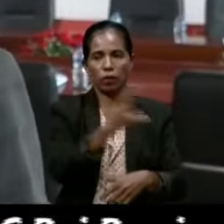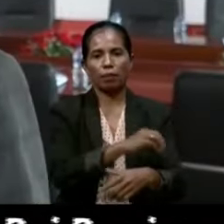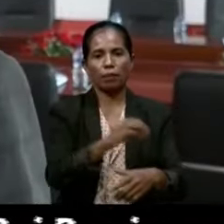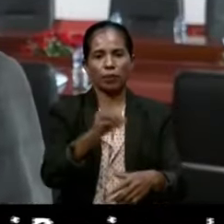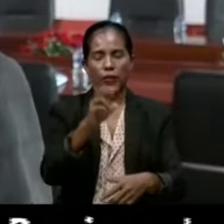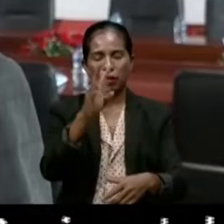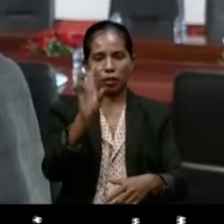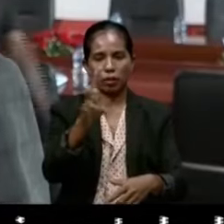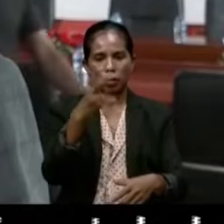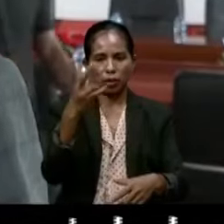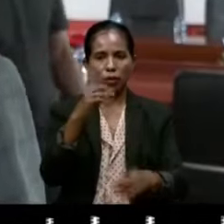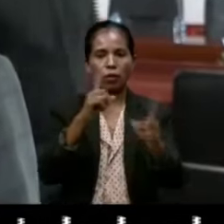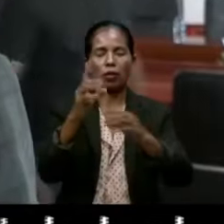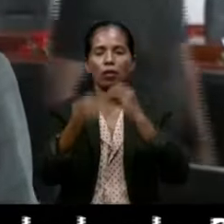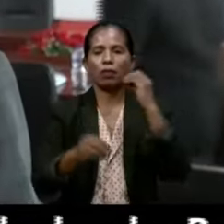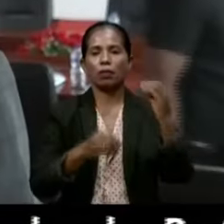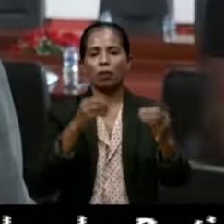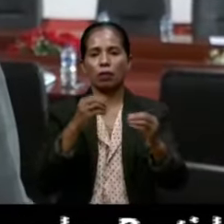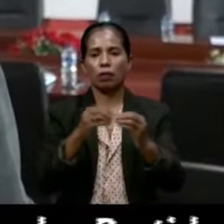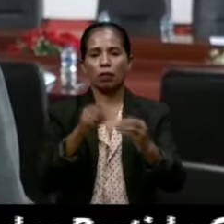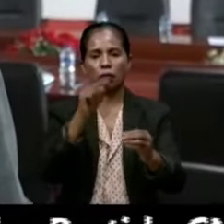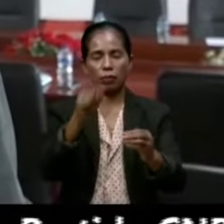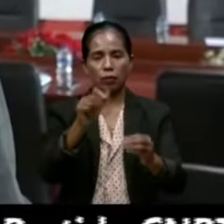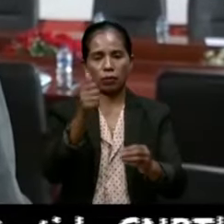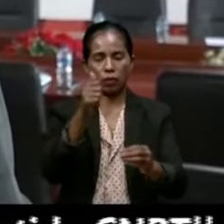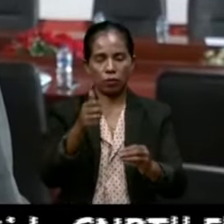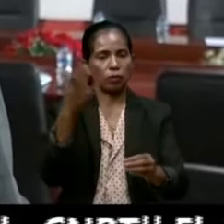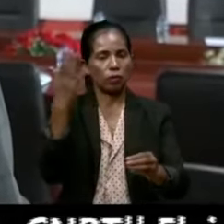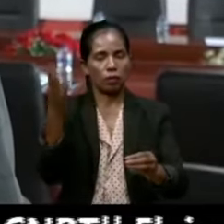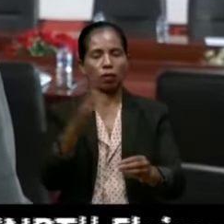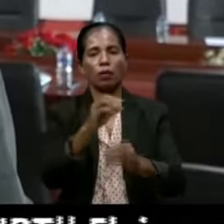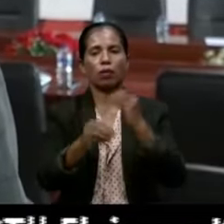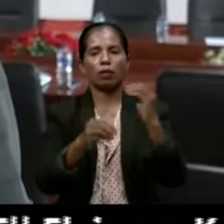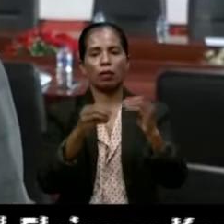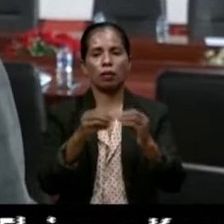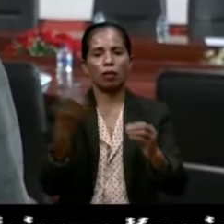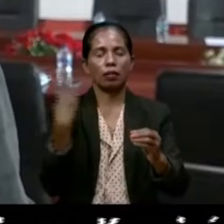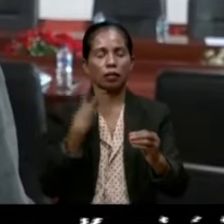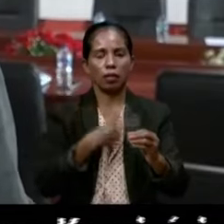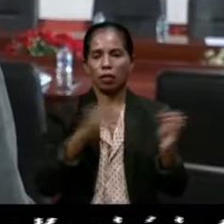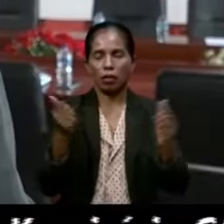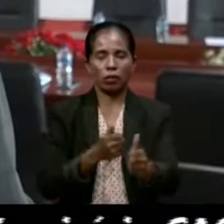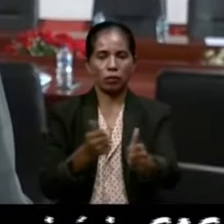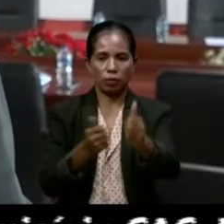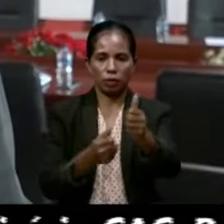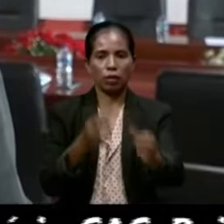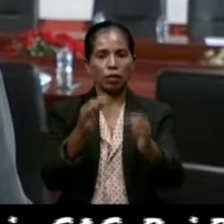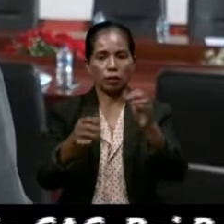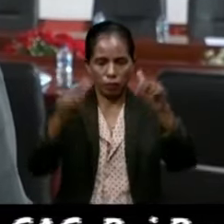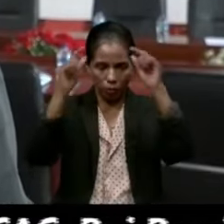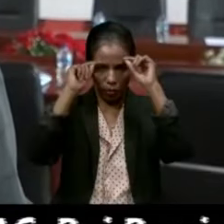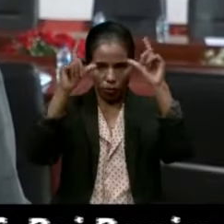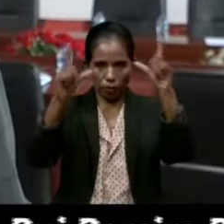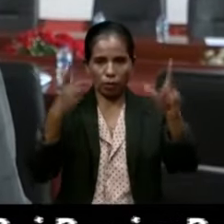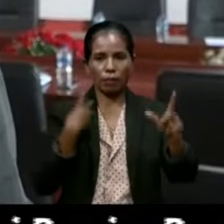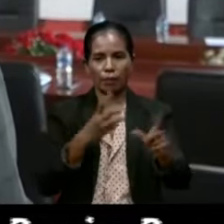17020, kualia ninia pontu sanulu iraneba kata irane itlatir sekare ke Timor Leste maka ato